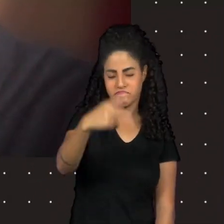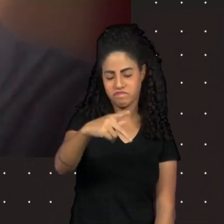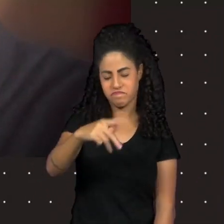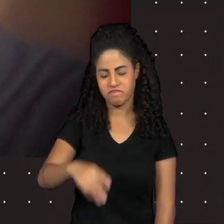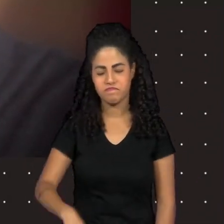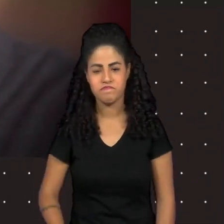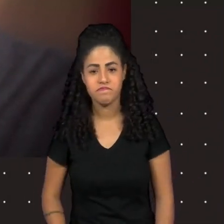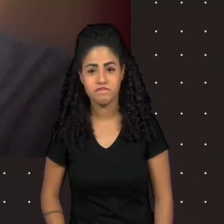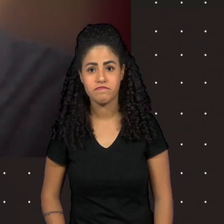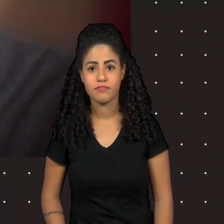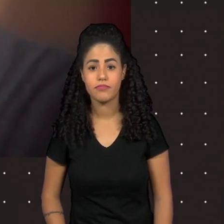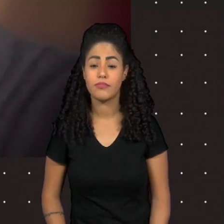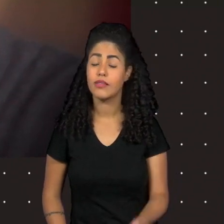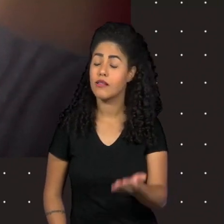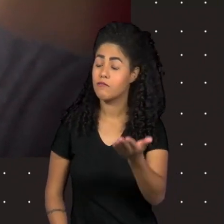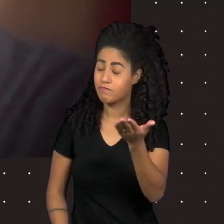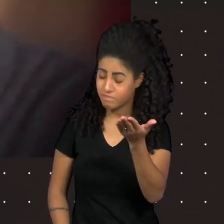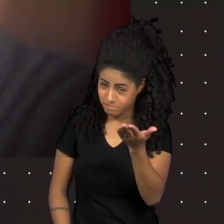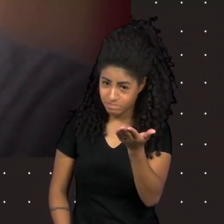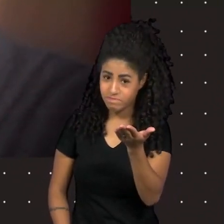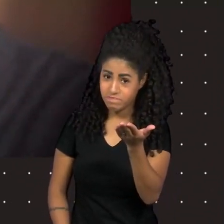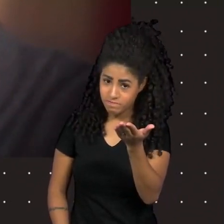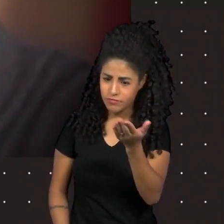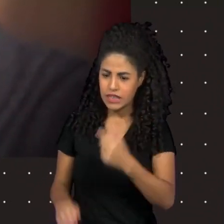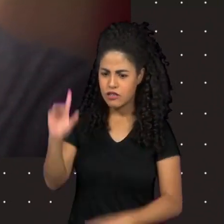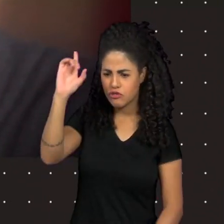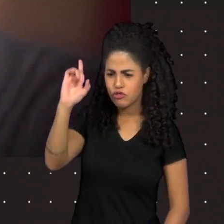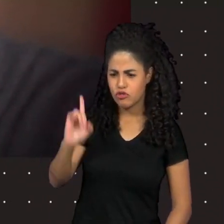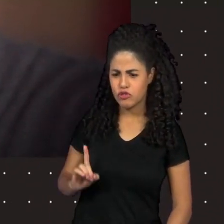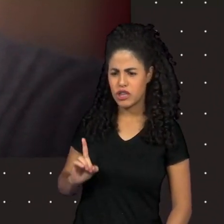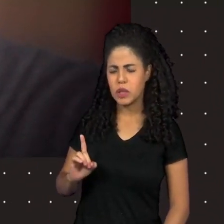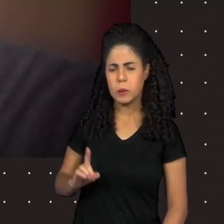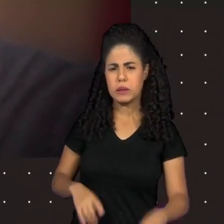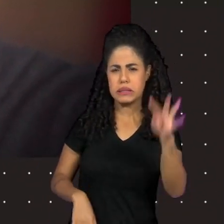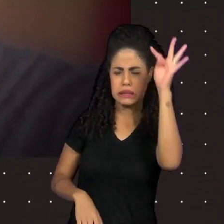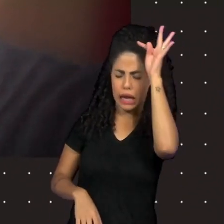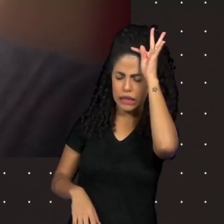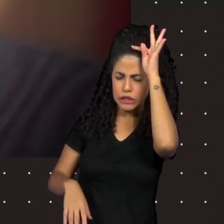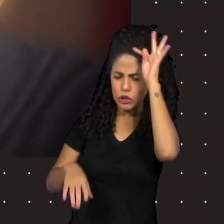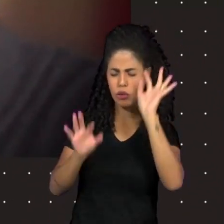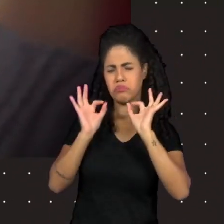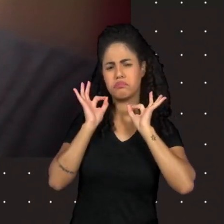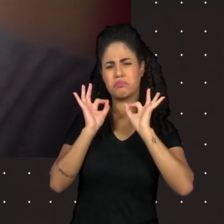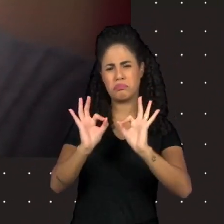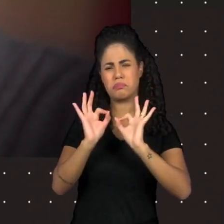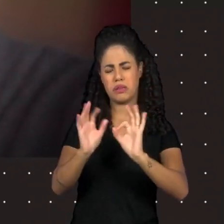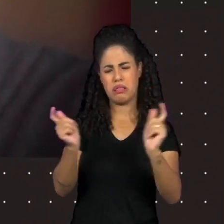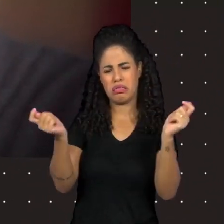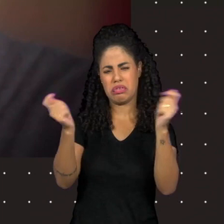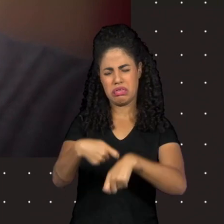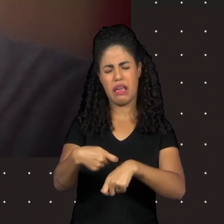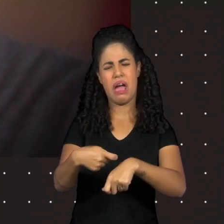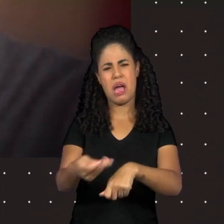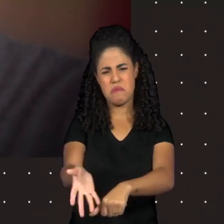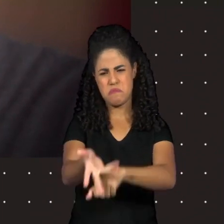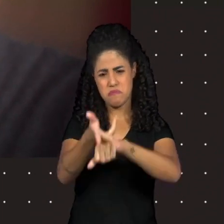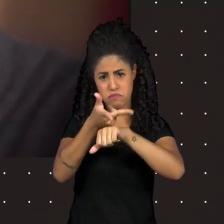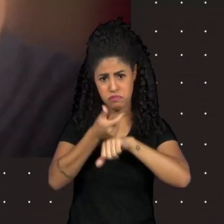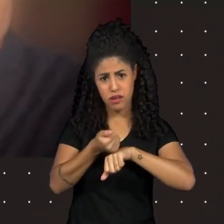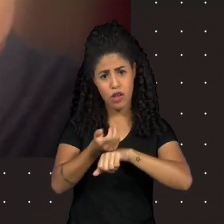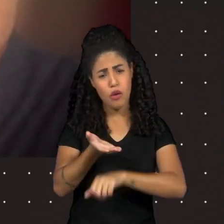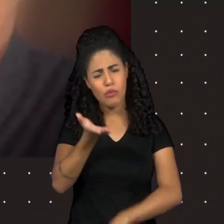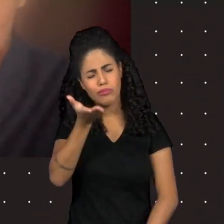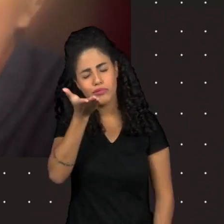Você, como boa diretora, talentosa, capaz, você tem uma